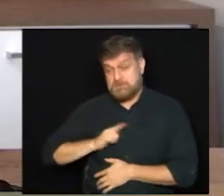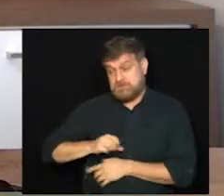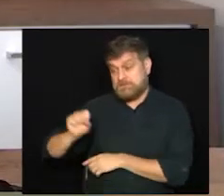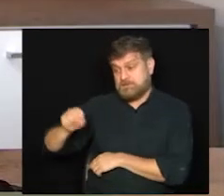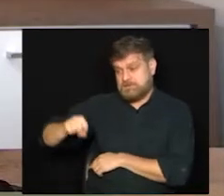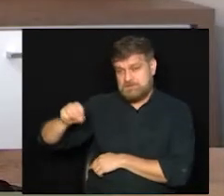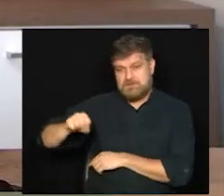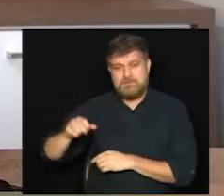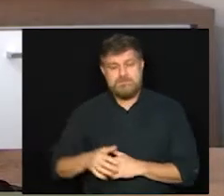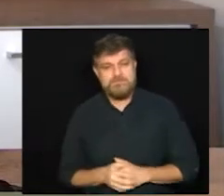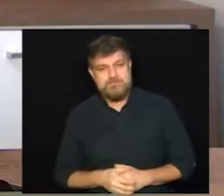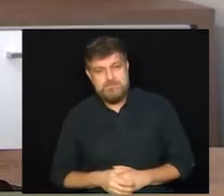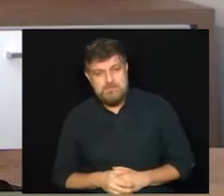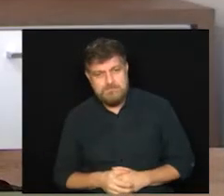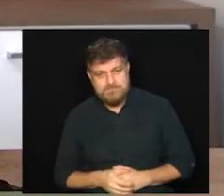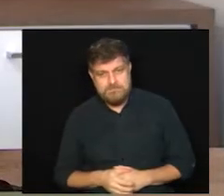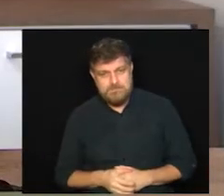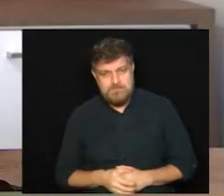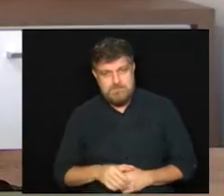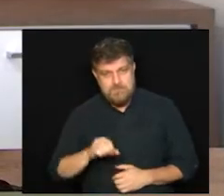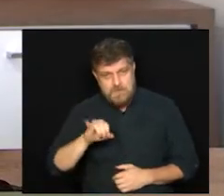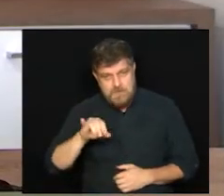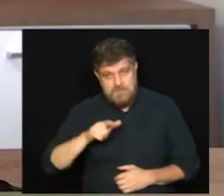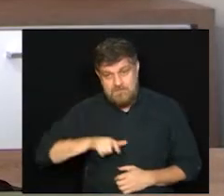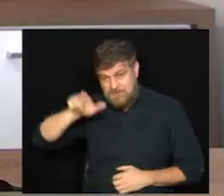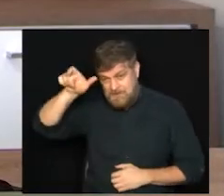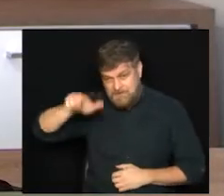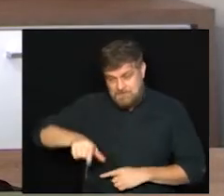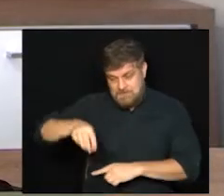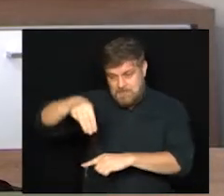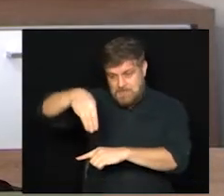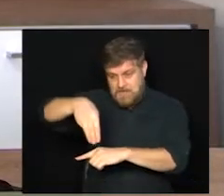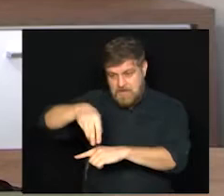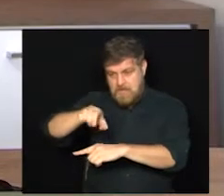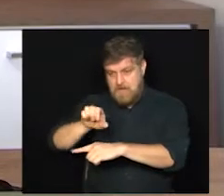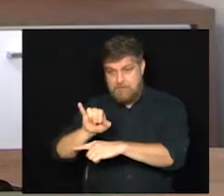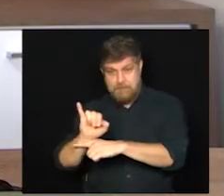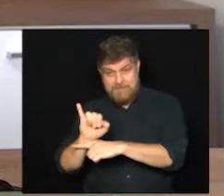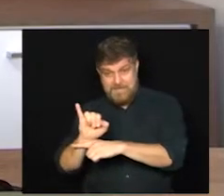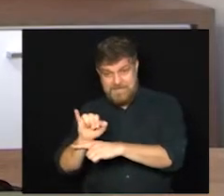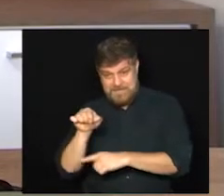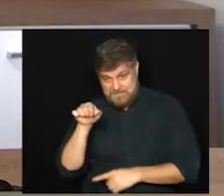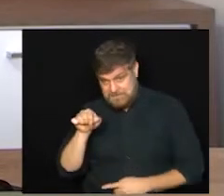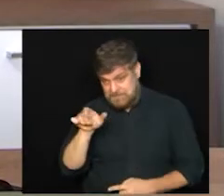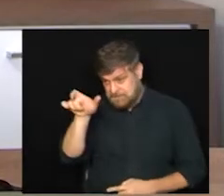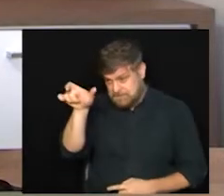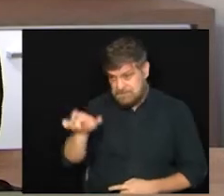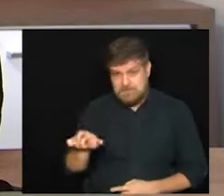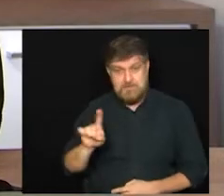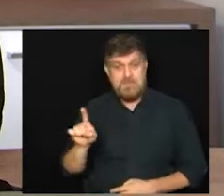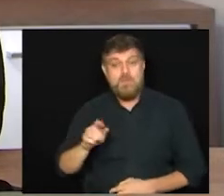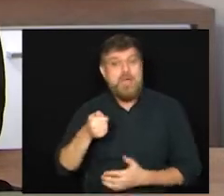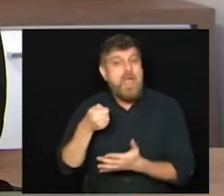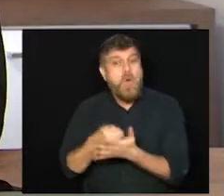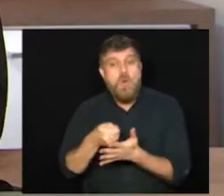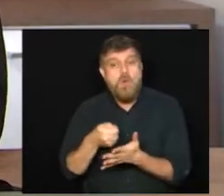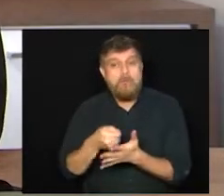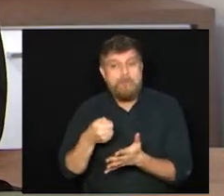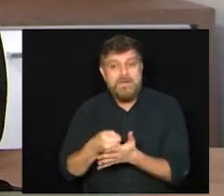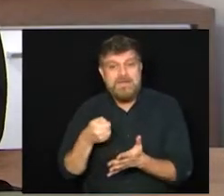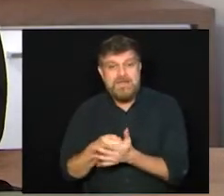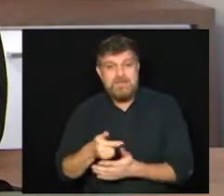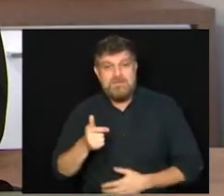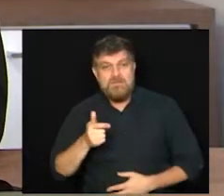física. Apenas você ser um microempreendedor não te torna obrigado a